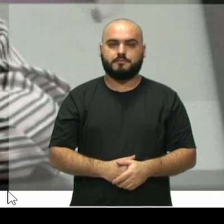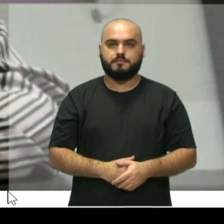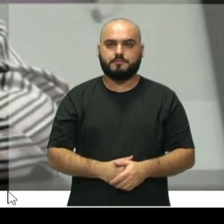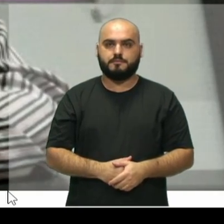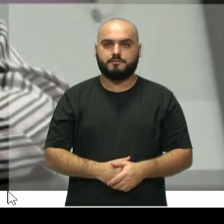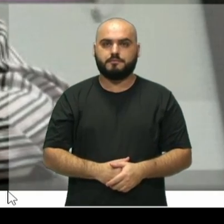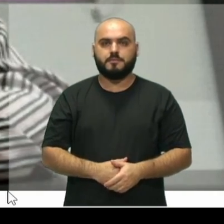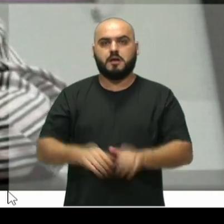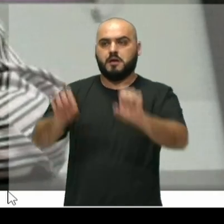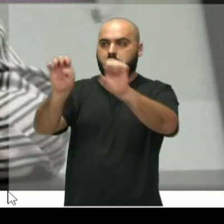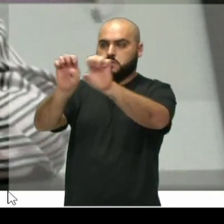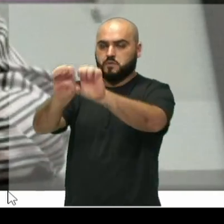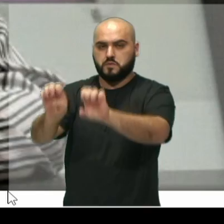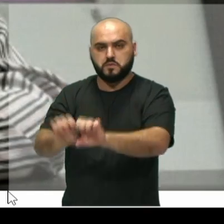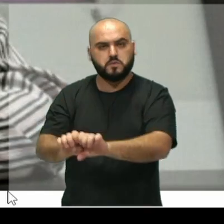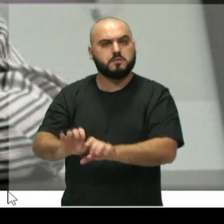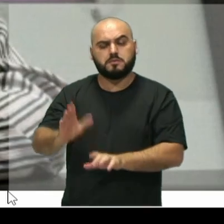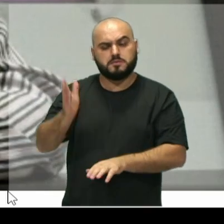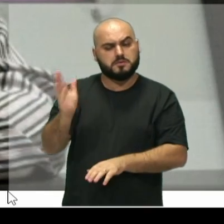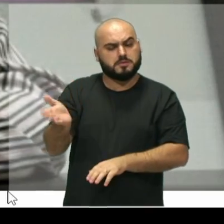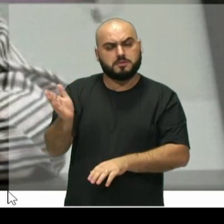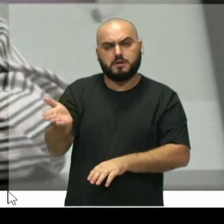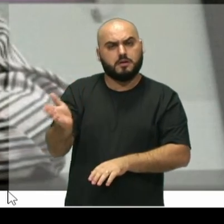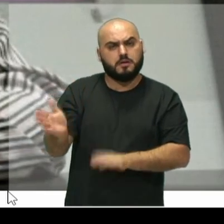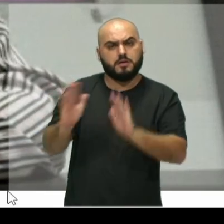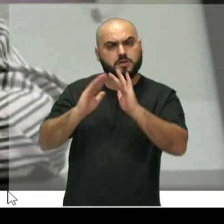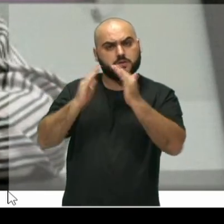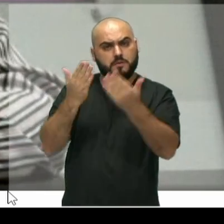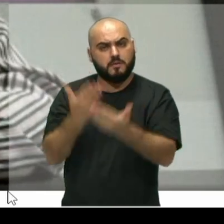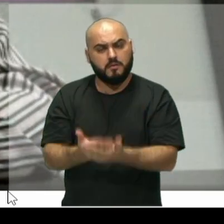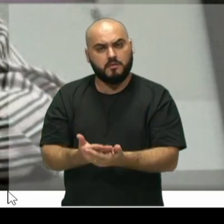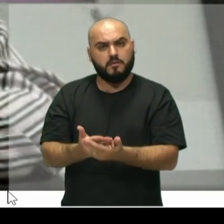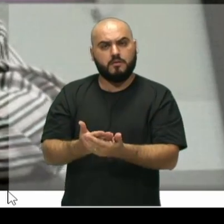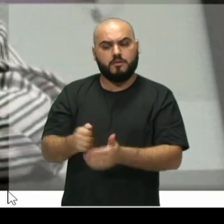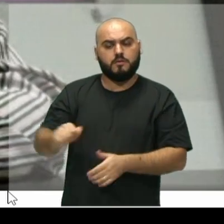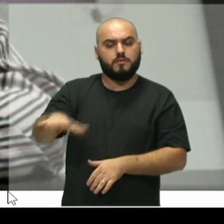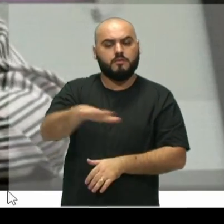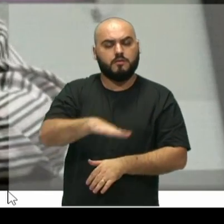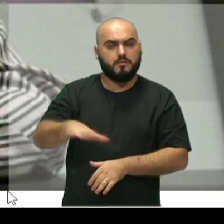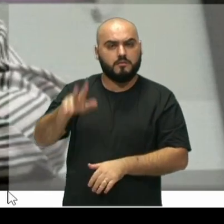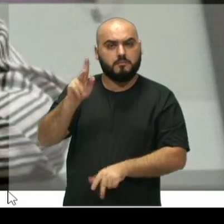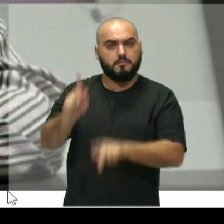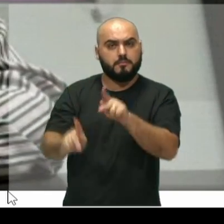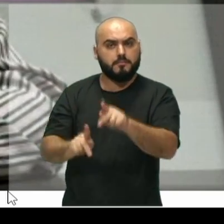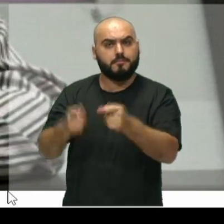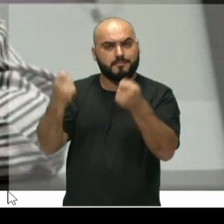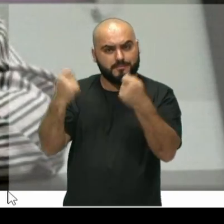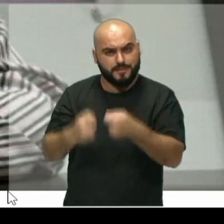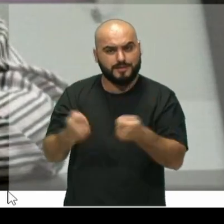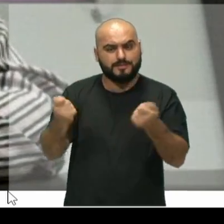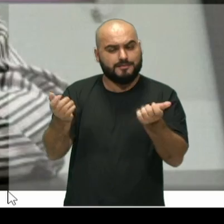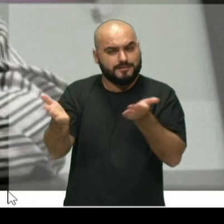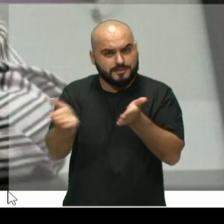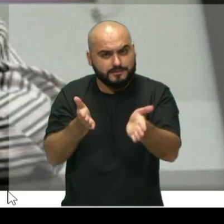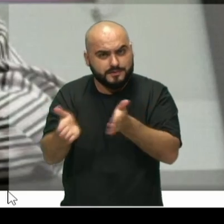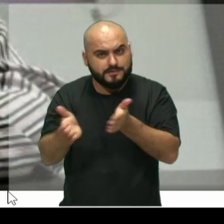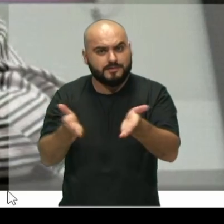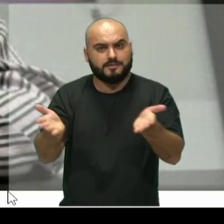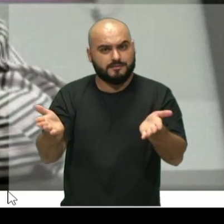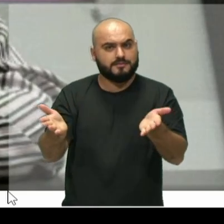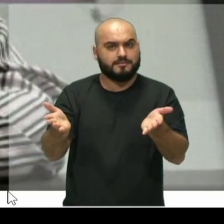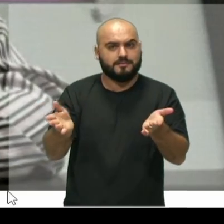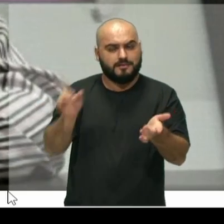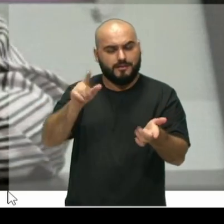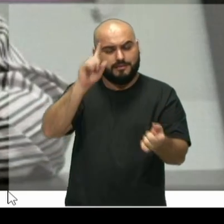Infraestrutura, Maurício, já é uma realidade que os colégios, os espaços públicos precisam manter, né? Essa acessibilidade, vamos dizer assim, que seria o